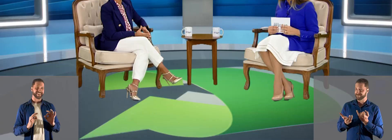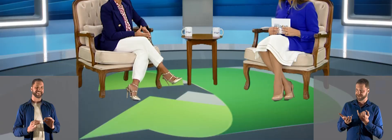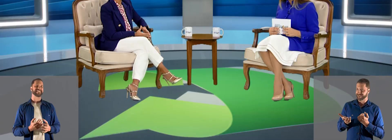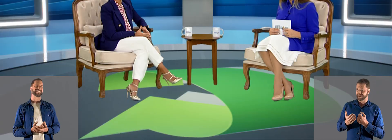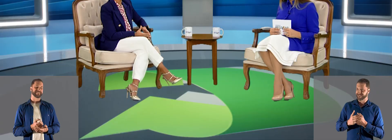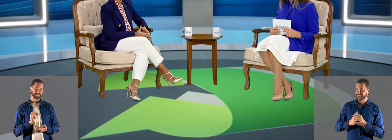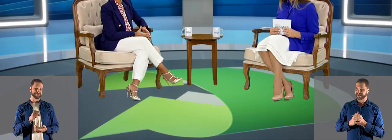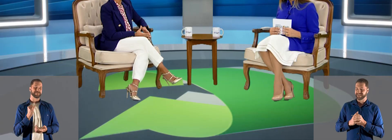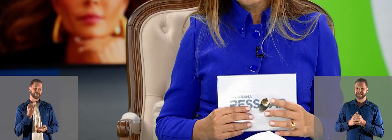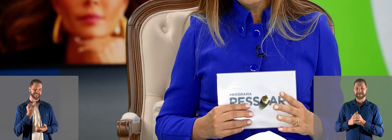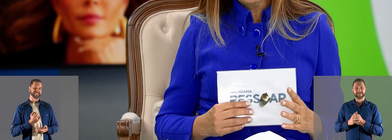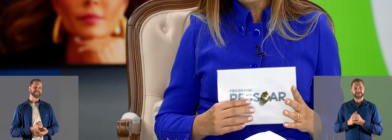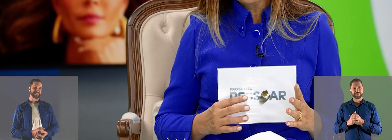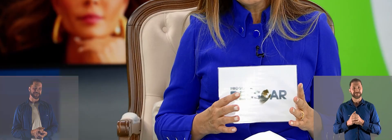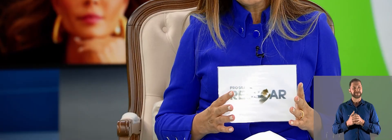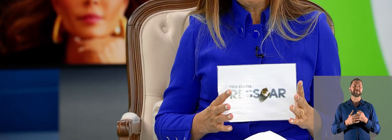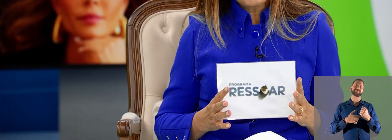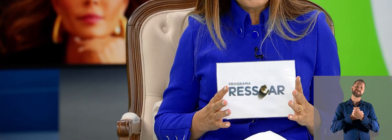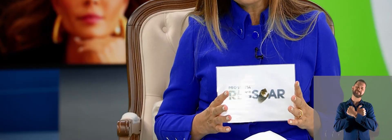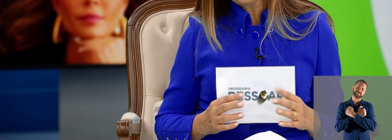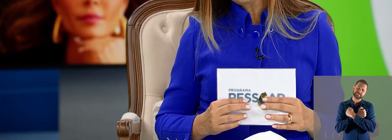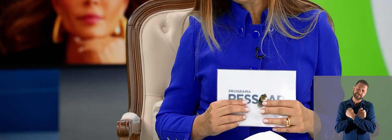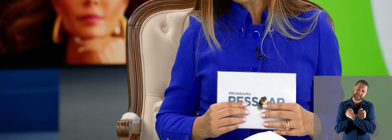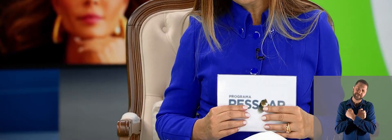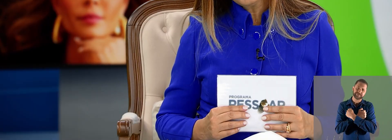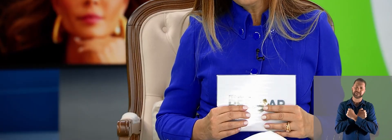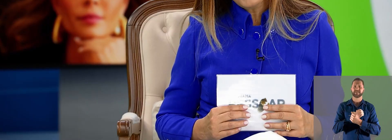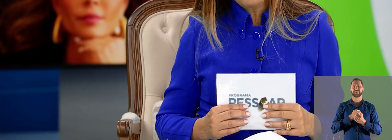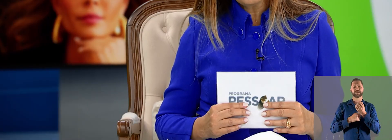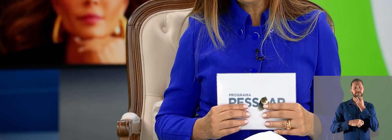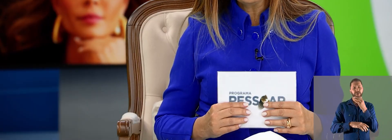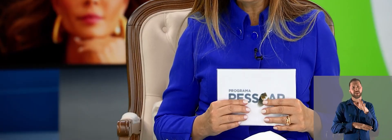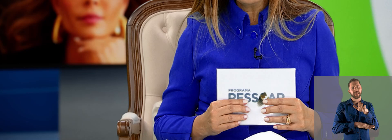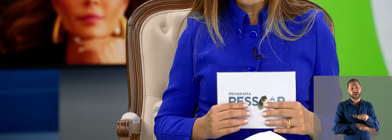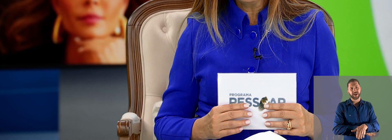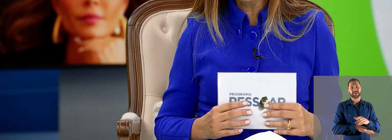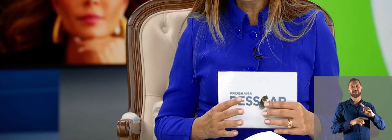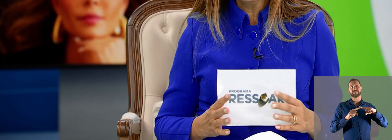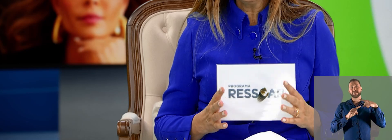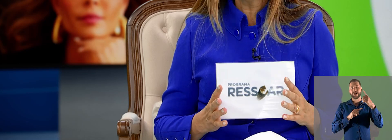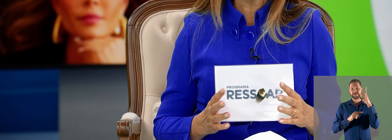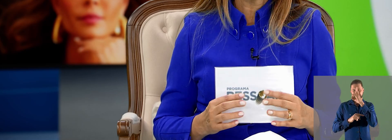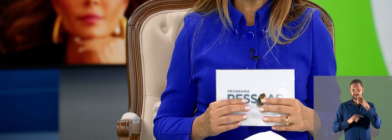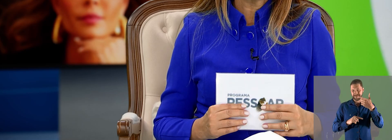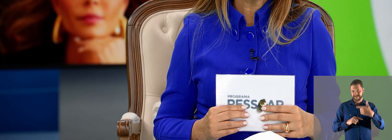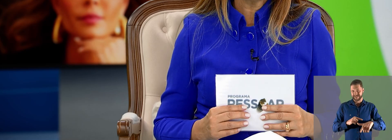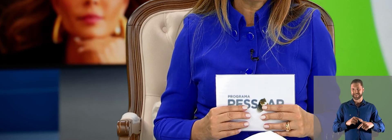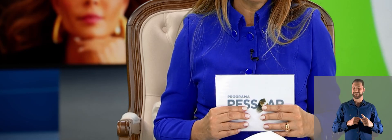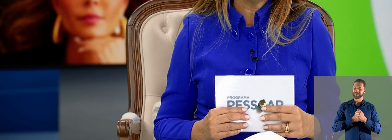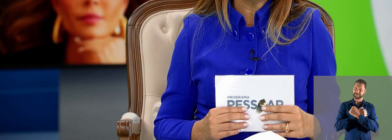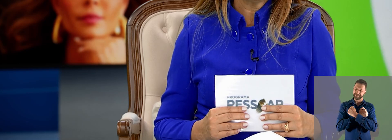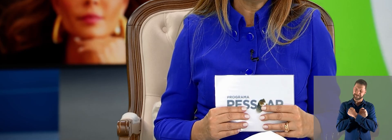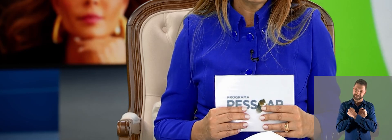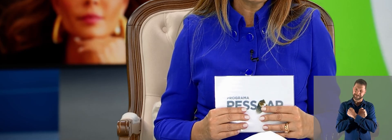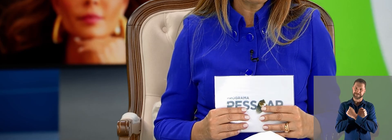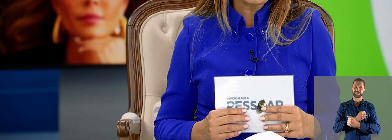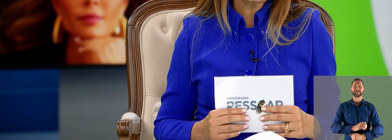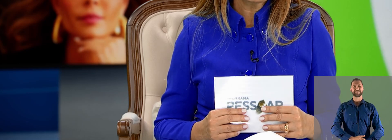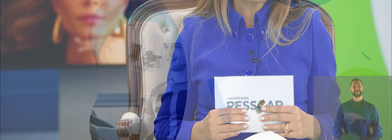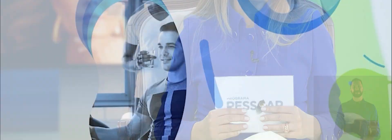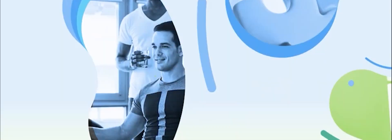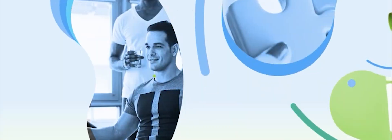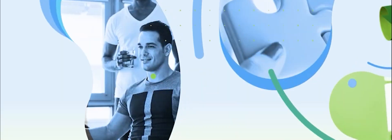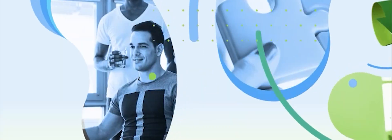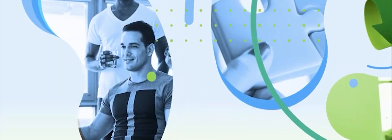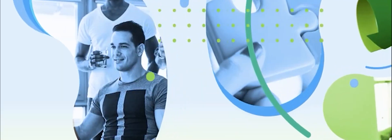Isso é muito importante muito um grande abraço para você uma ótima tarde e até o nosso próximo encontro um grande